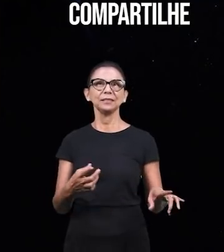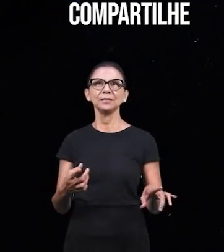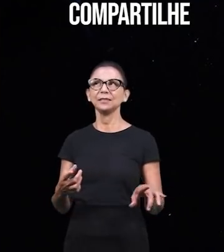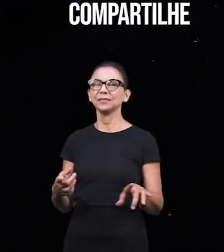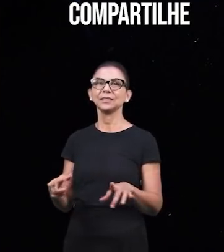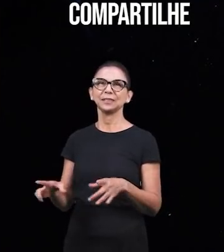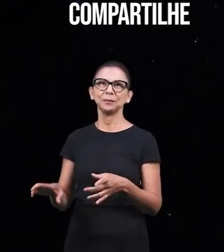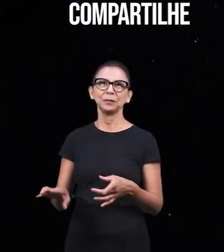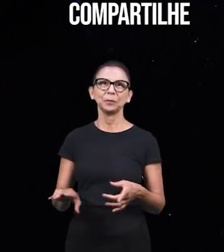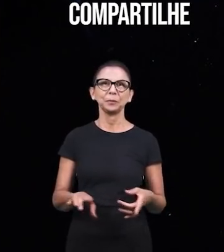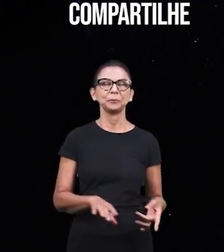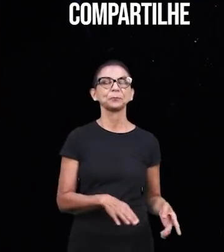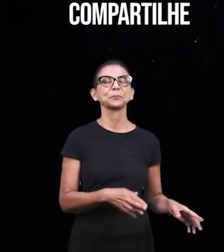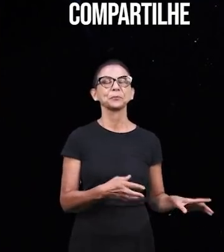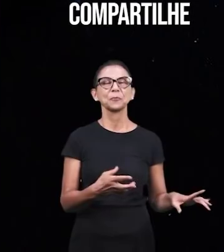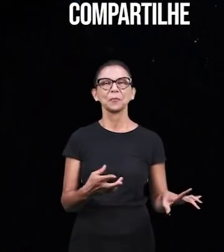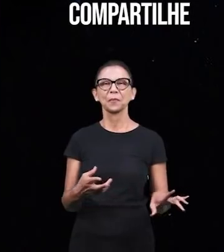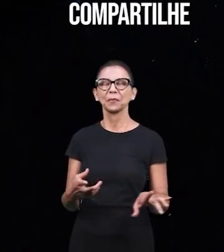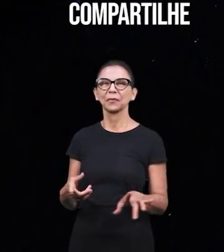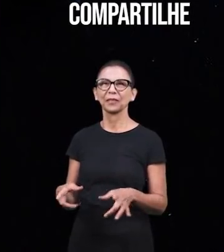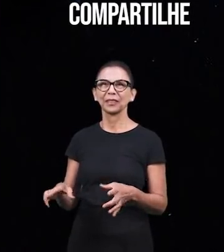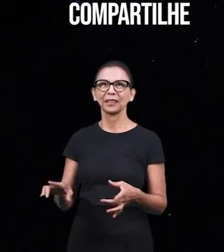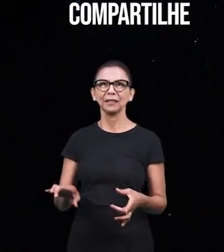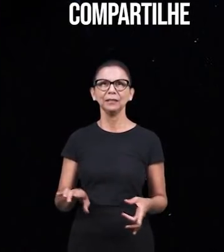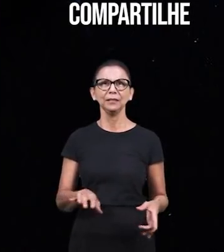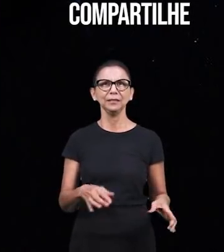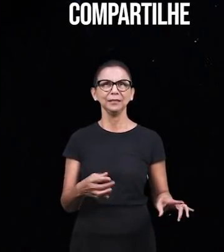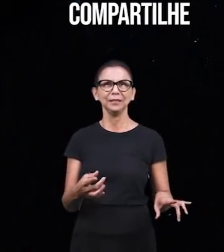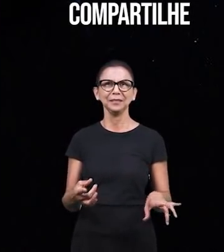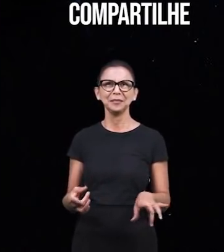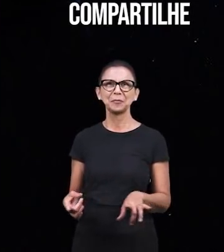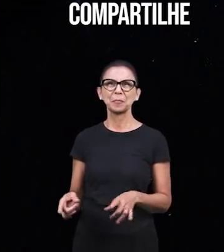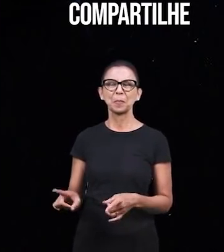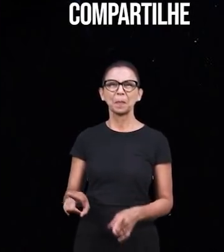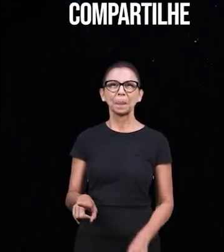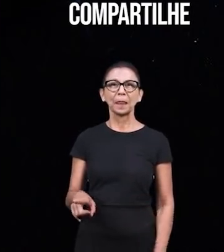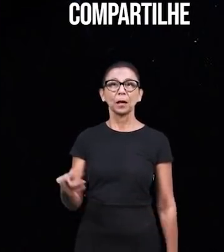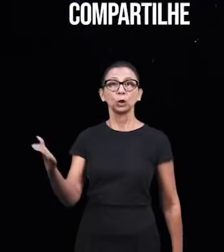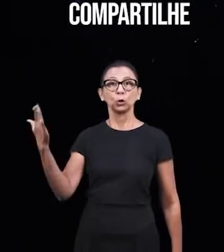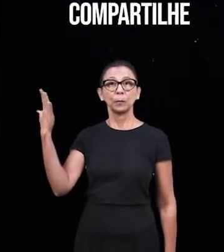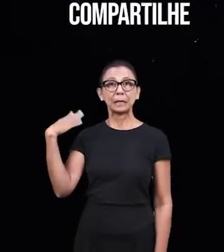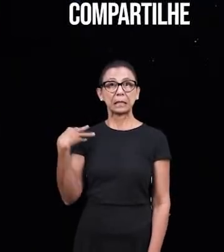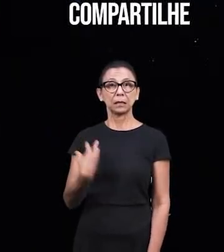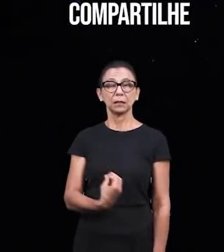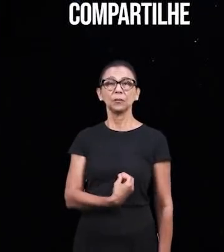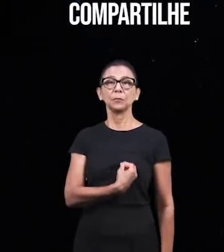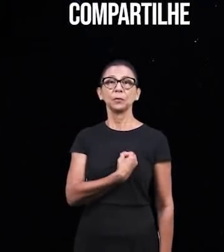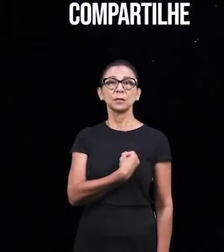amor, amor que sara a dor.